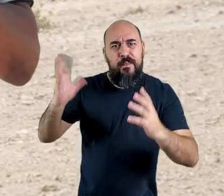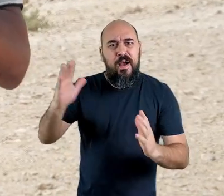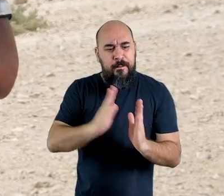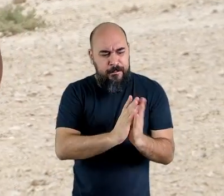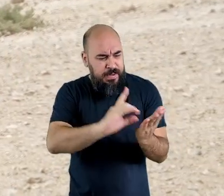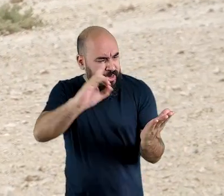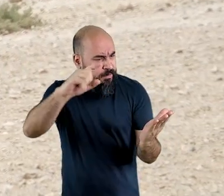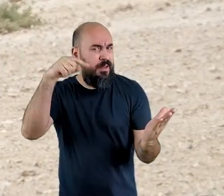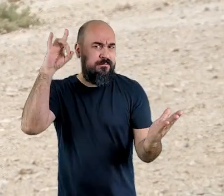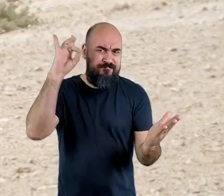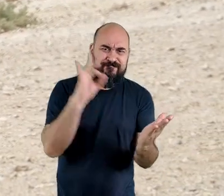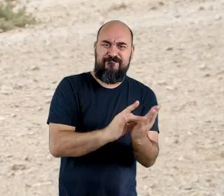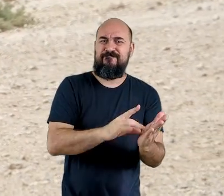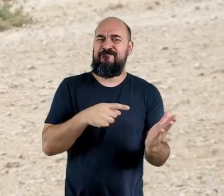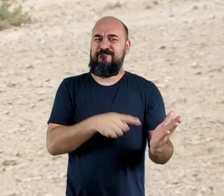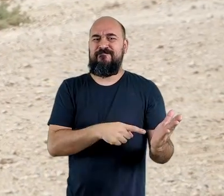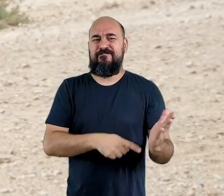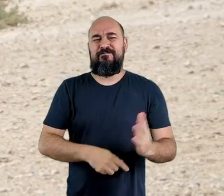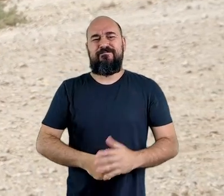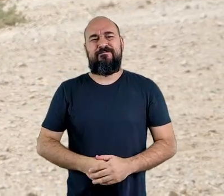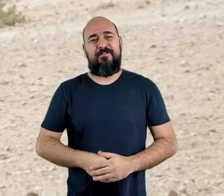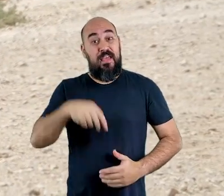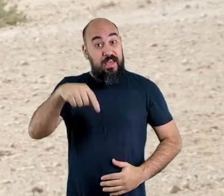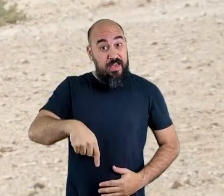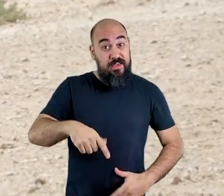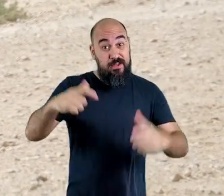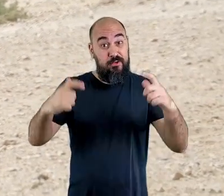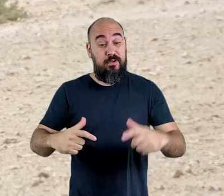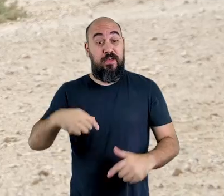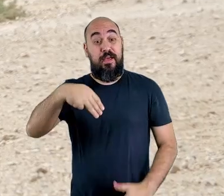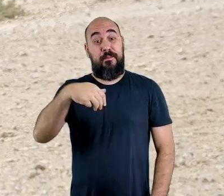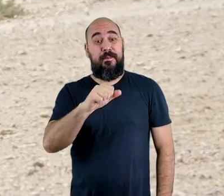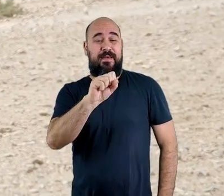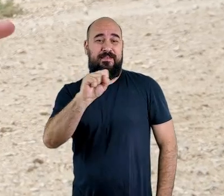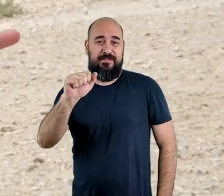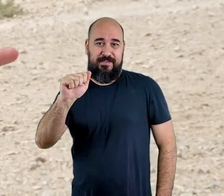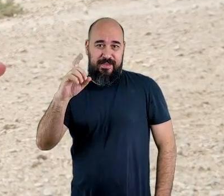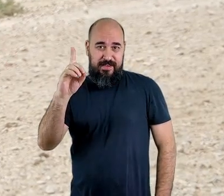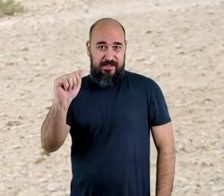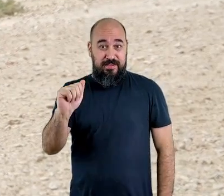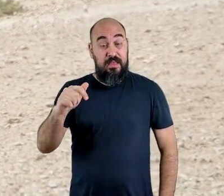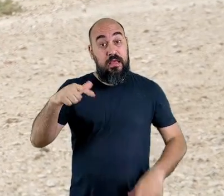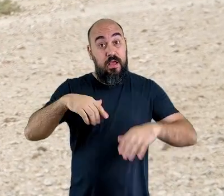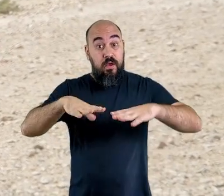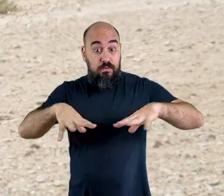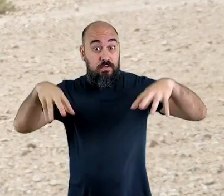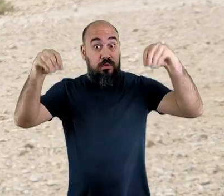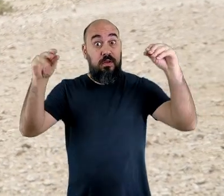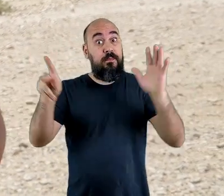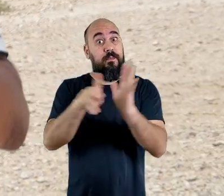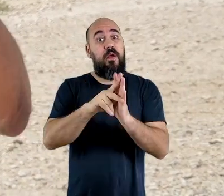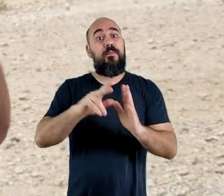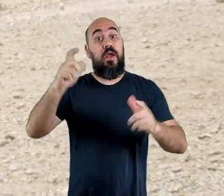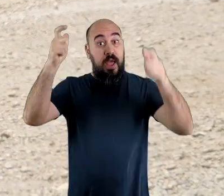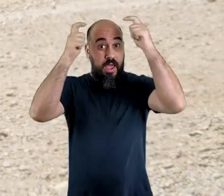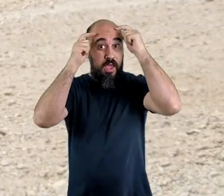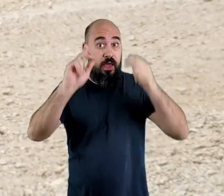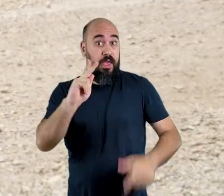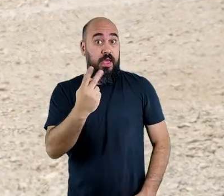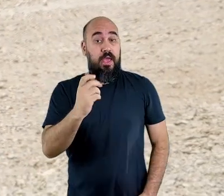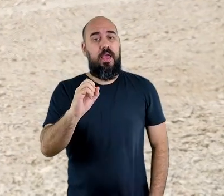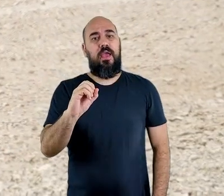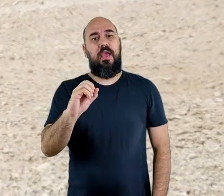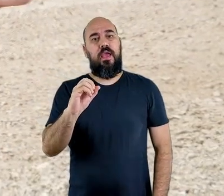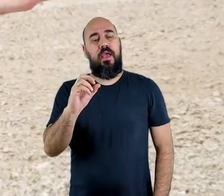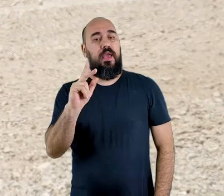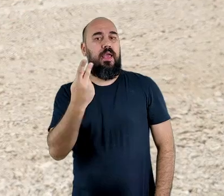hoje continuará aqui em Massada mostrando para você a fortaleza do rei Herodes e as histórias que aconteceram exatamente